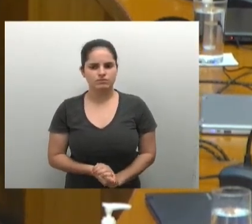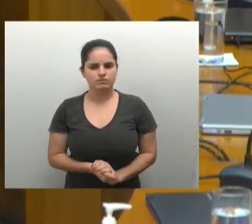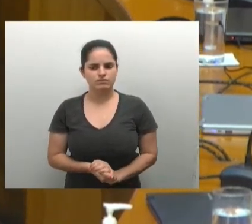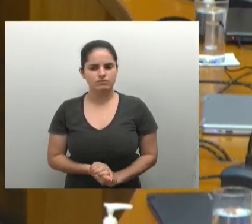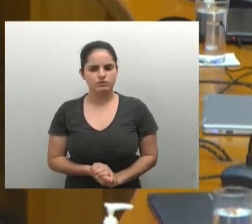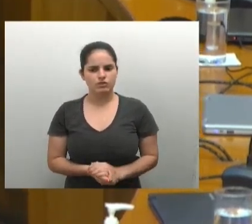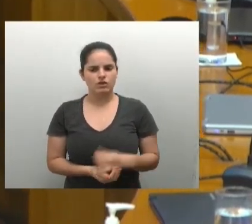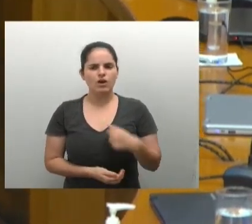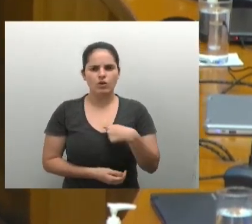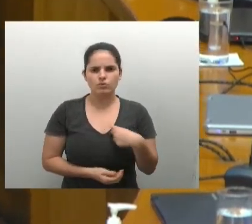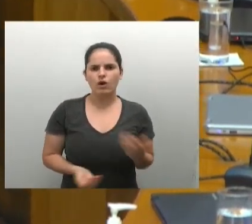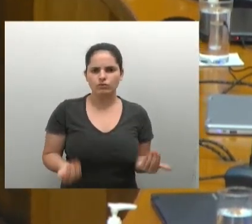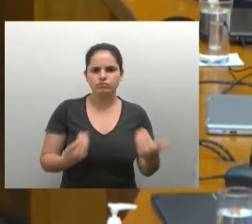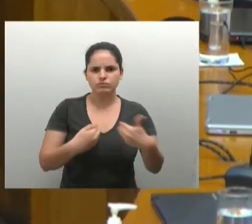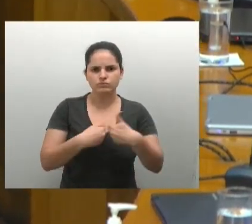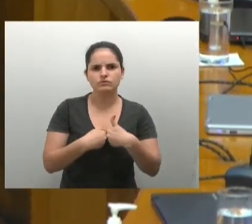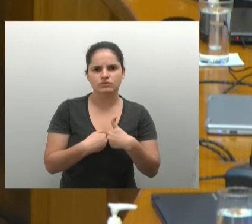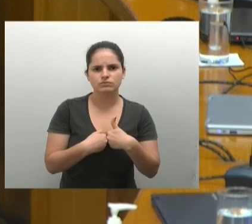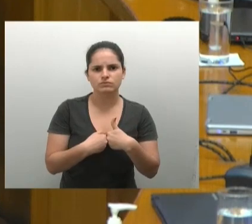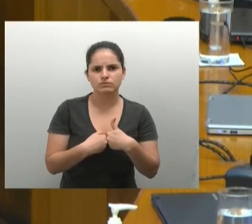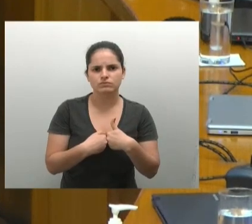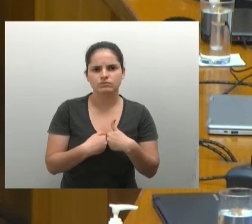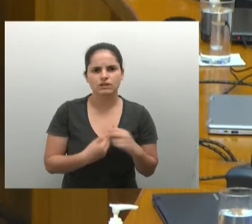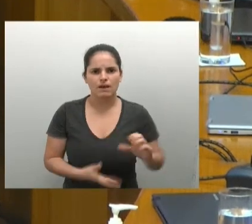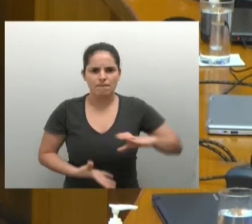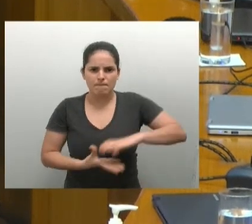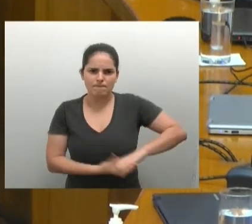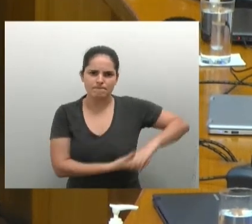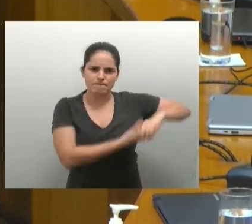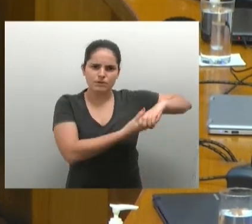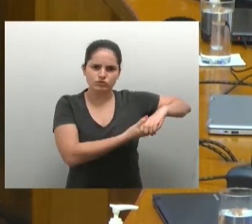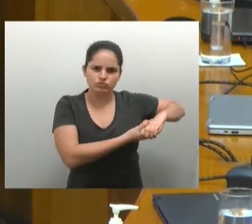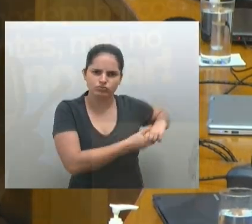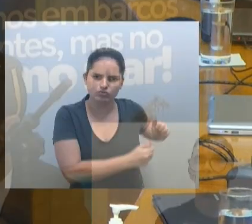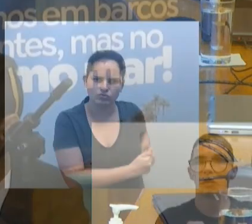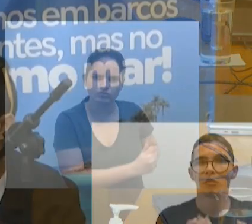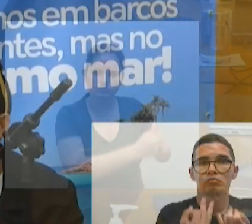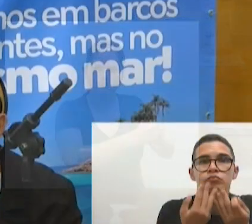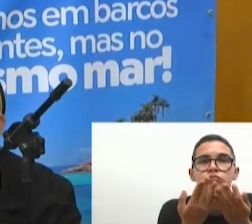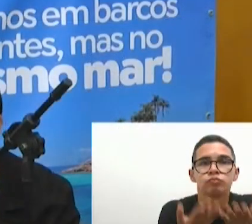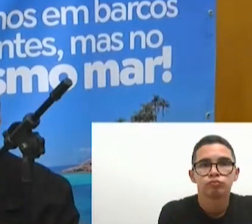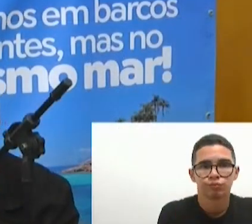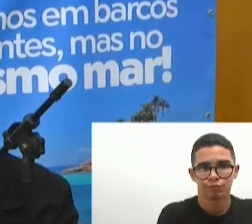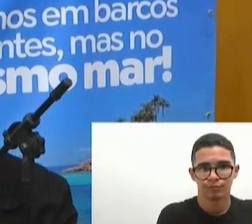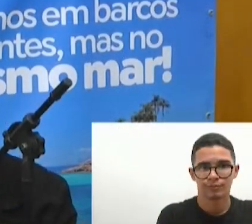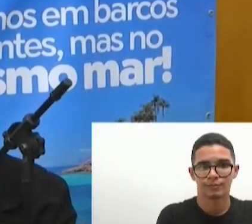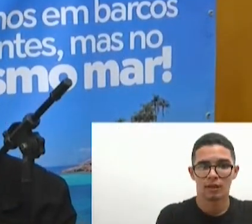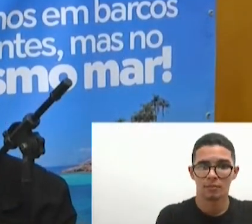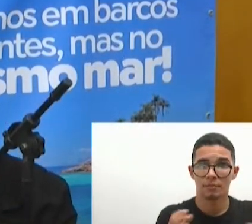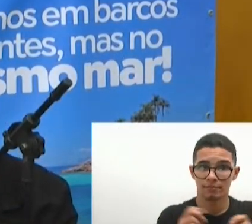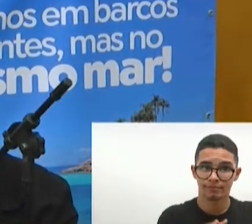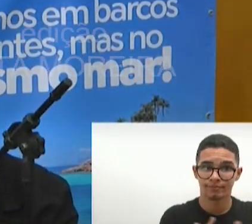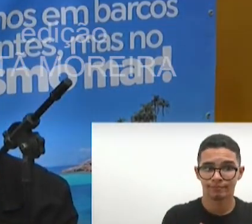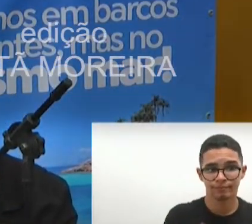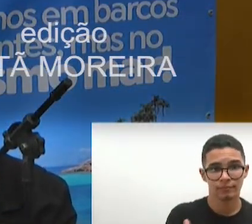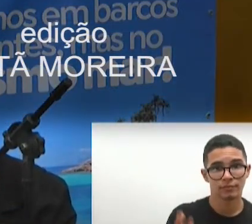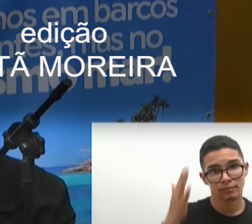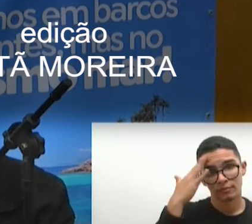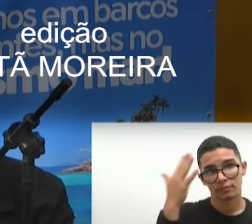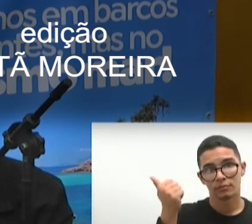Batista Segura Minha Mão eu acho que essa vitória